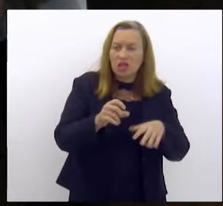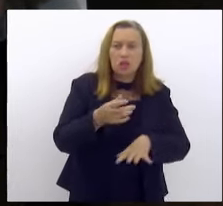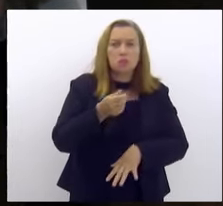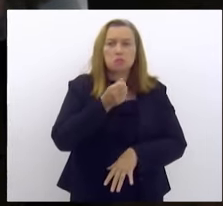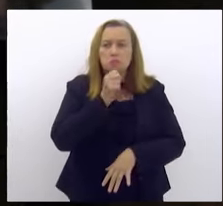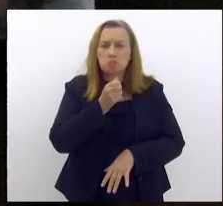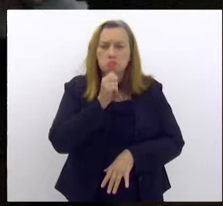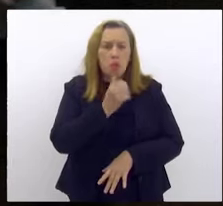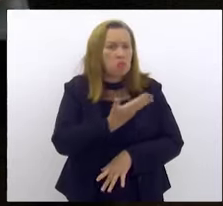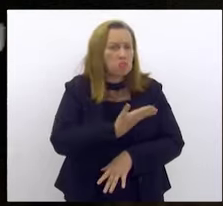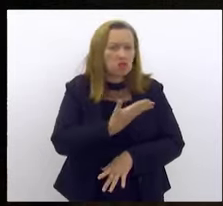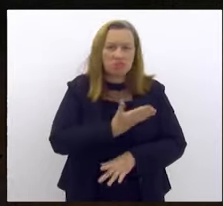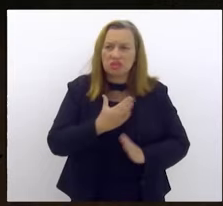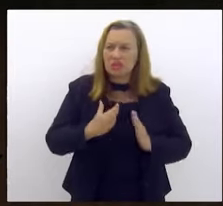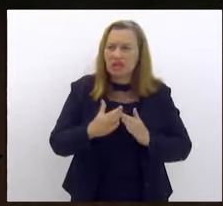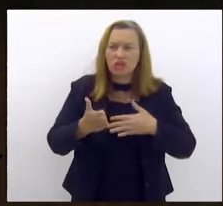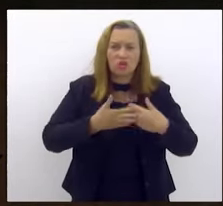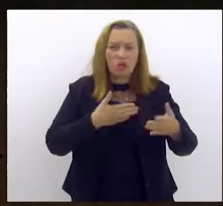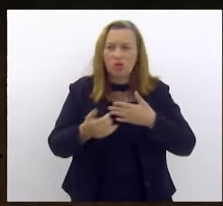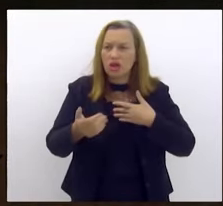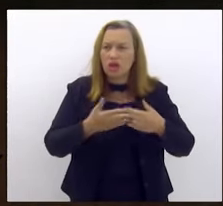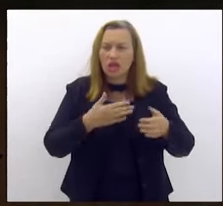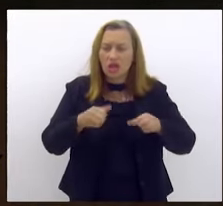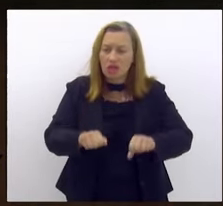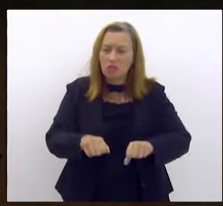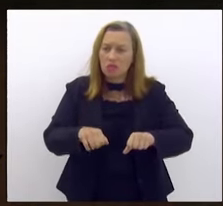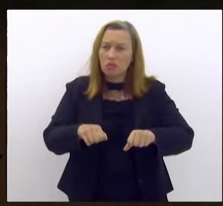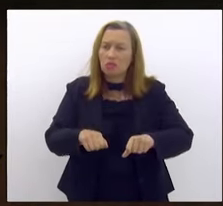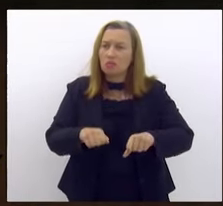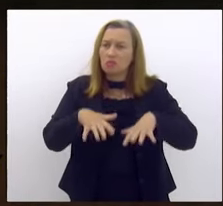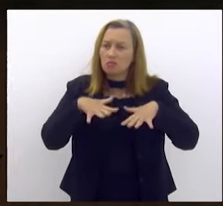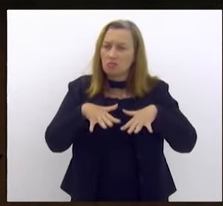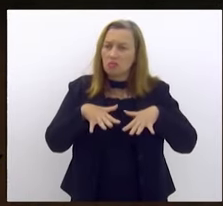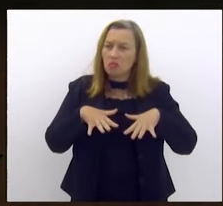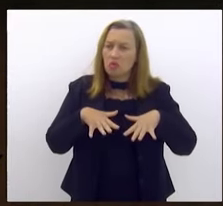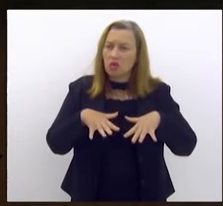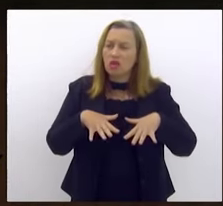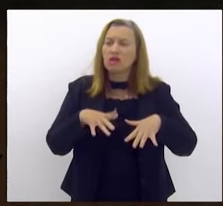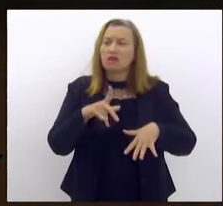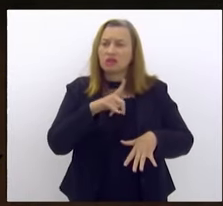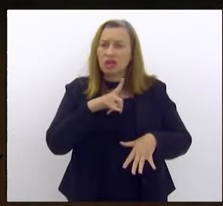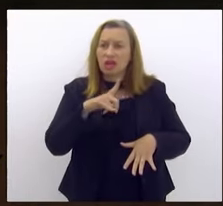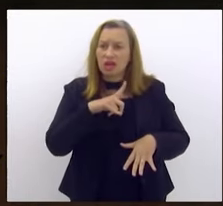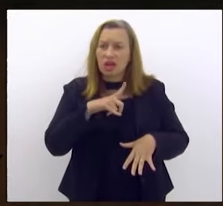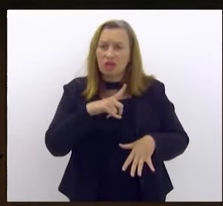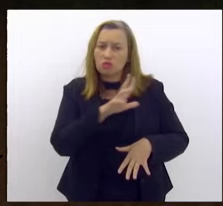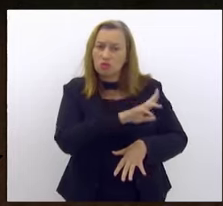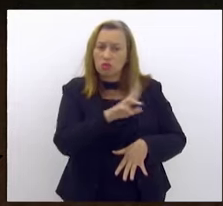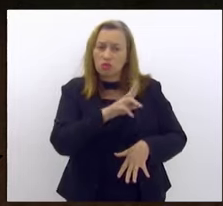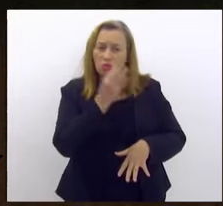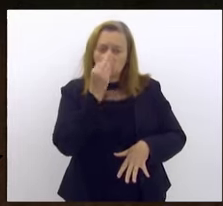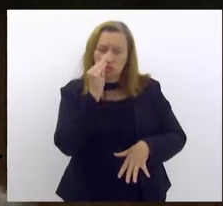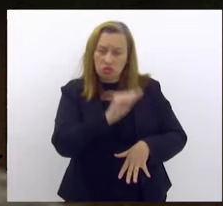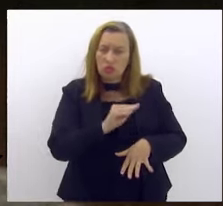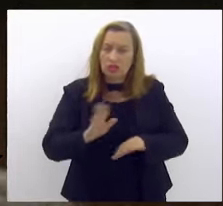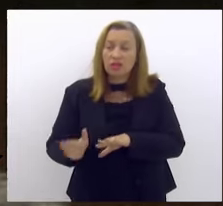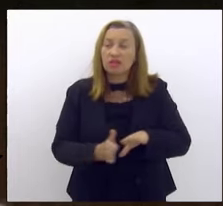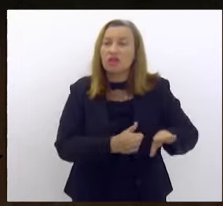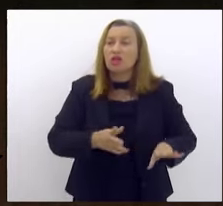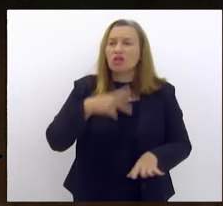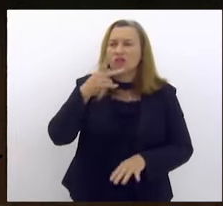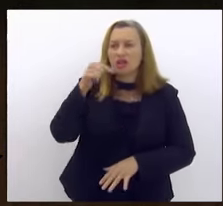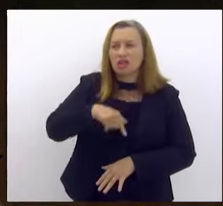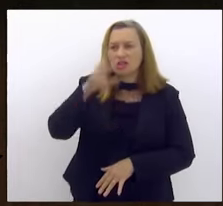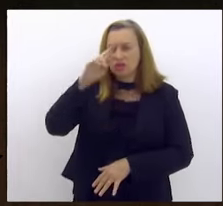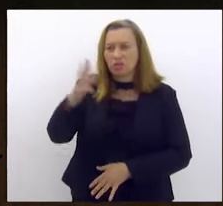nessa casa, em qualquer sessão que eu esteja presidindo ou presente, terá a sua prerrogativa afrontada. E faço questão aqui, senhor